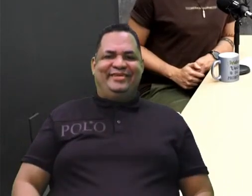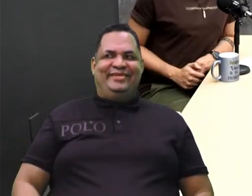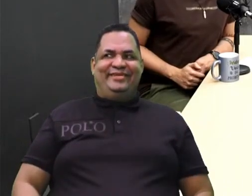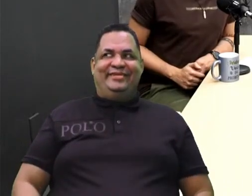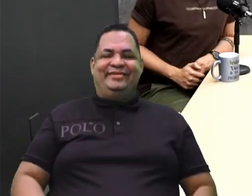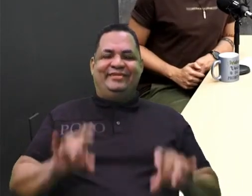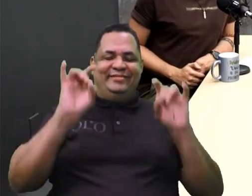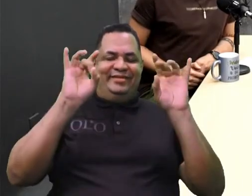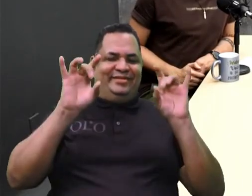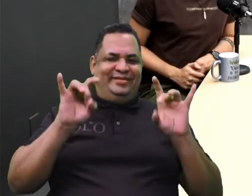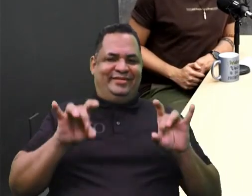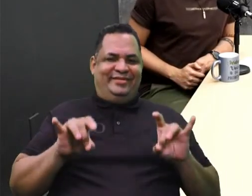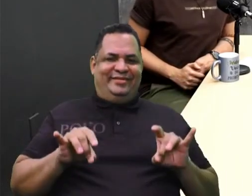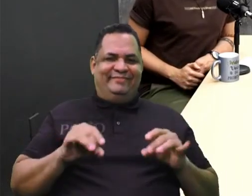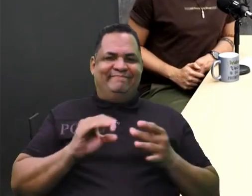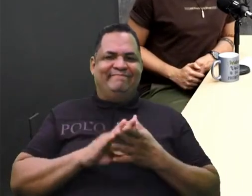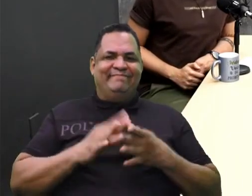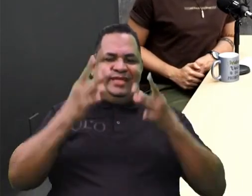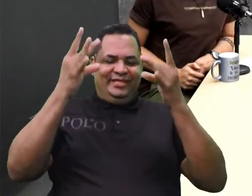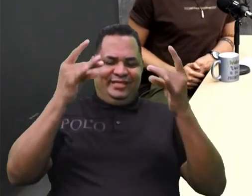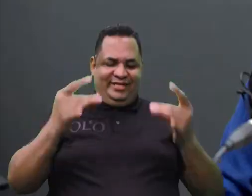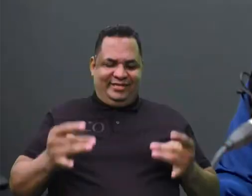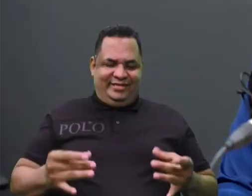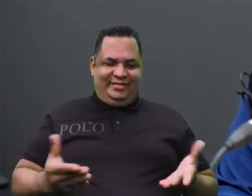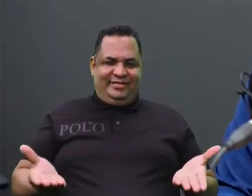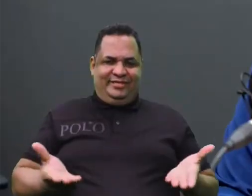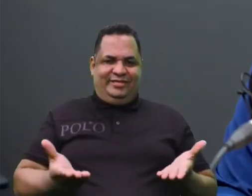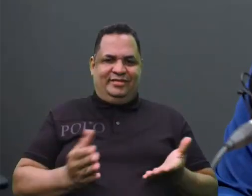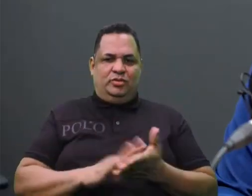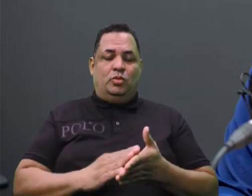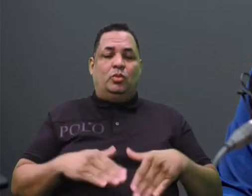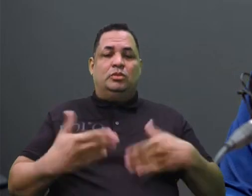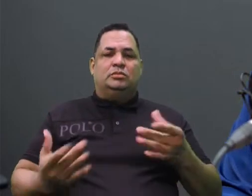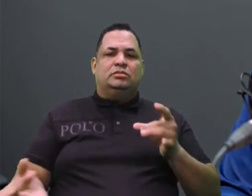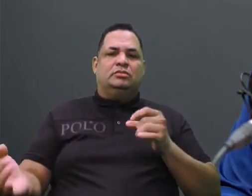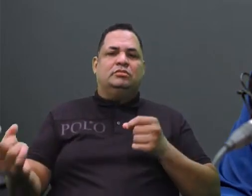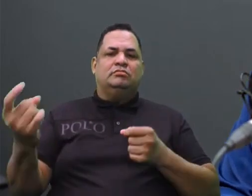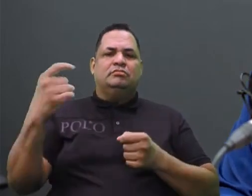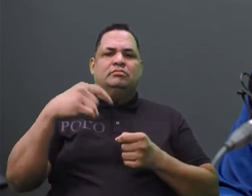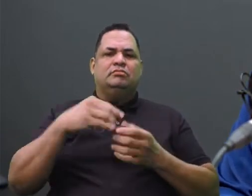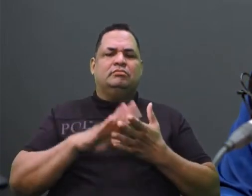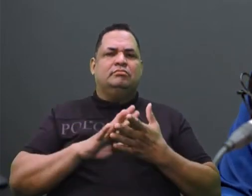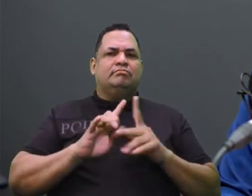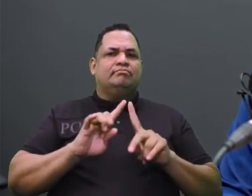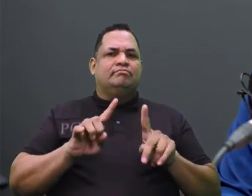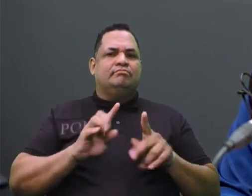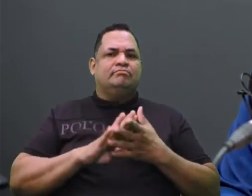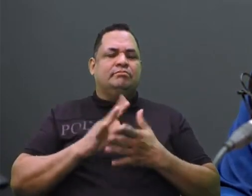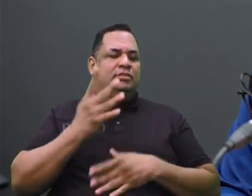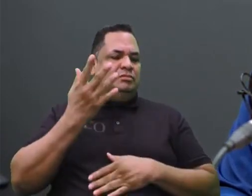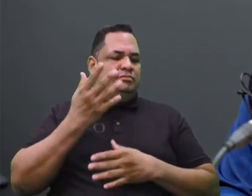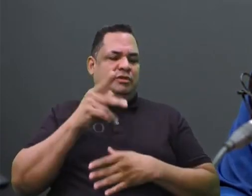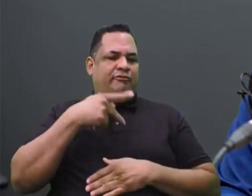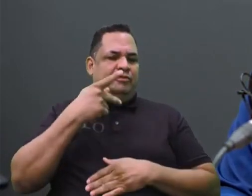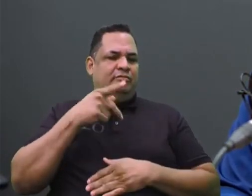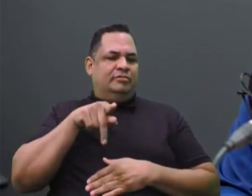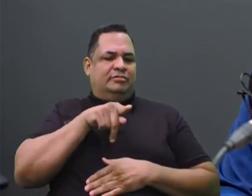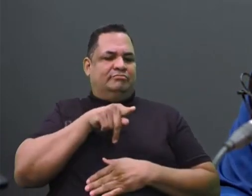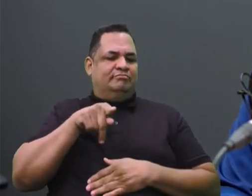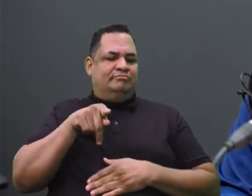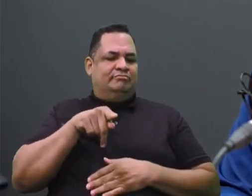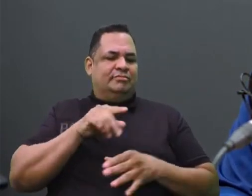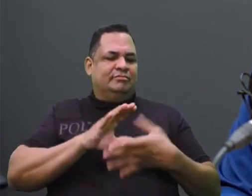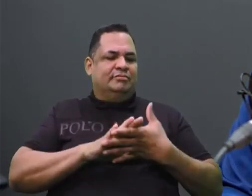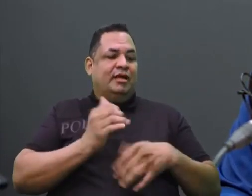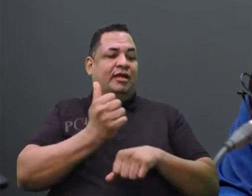Era um perfume muito gostoso. E aí, quando eu retornei, ela disse, mas você não me disse que você era professora. E eu